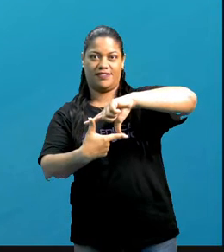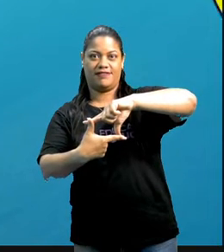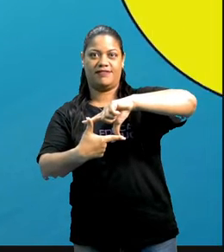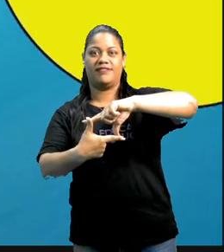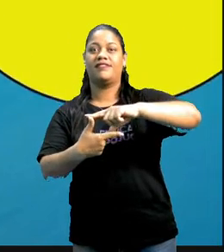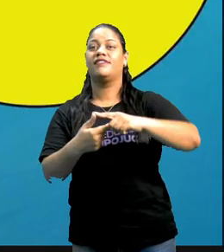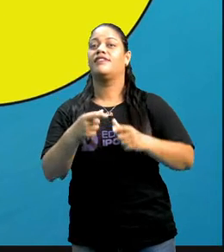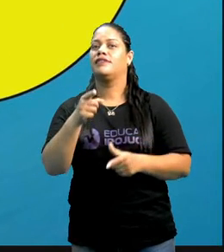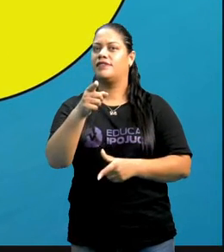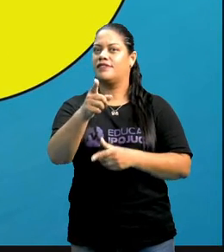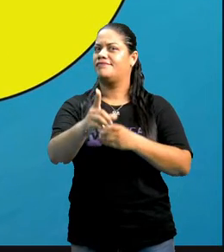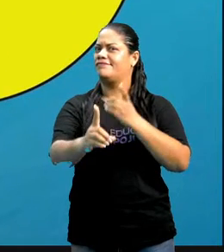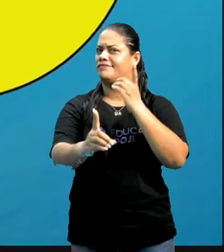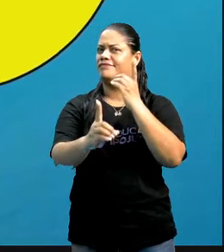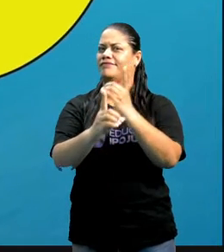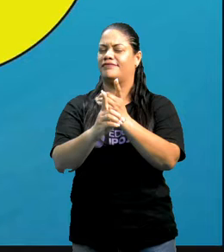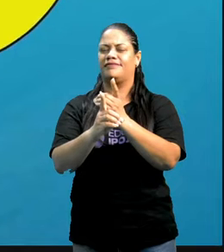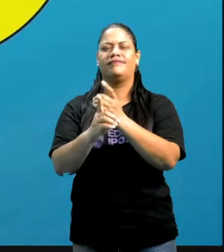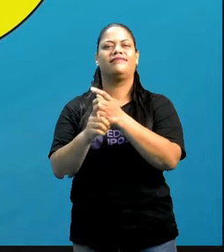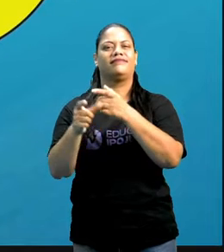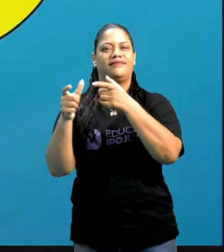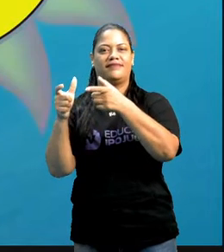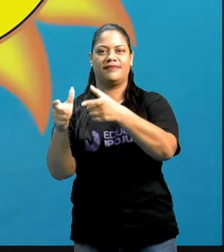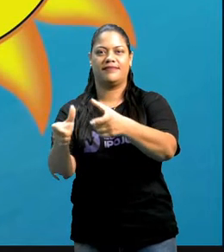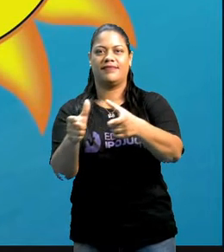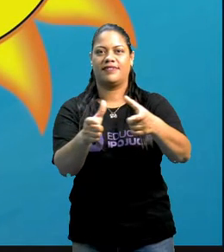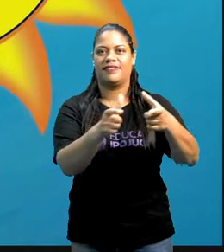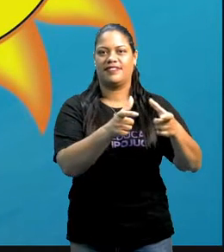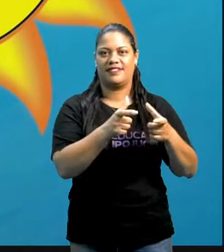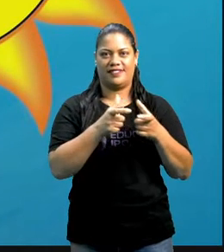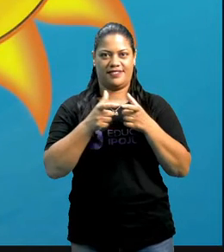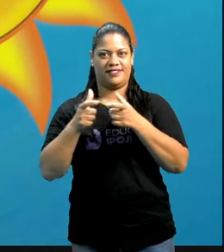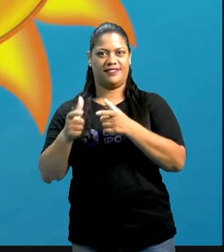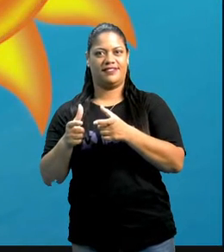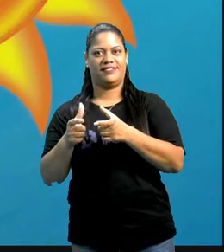geométricas, você vai nos encontrar em todo lugar.